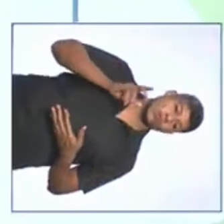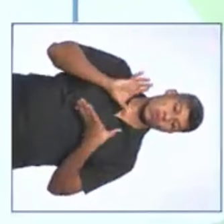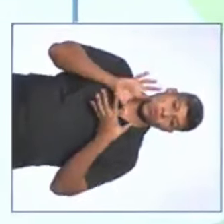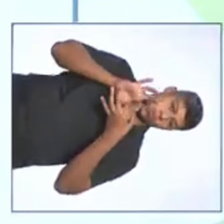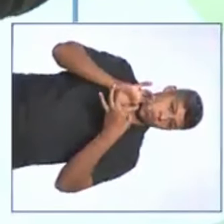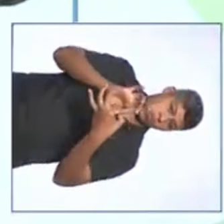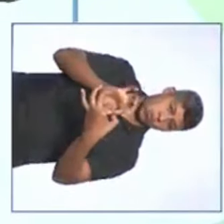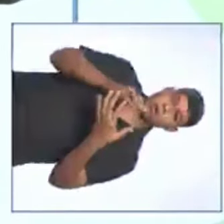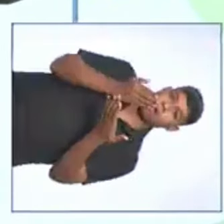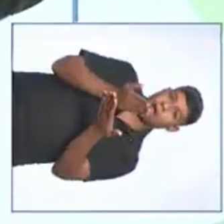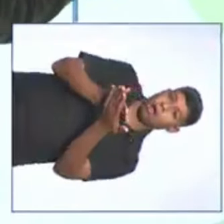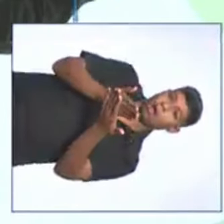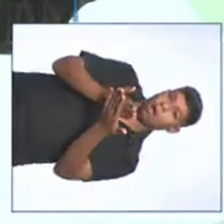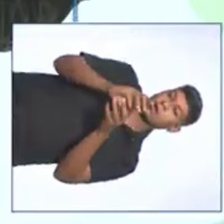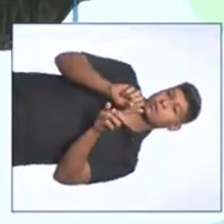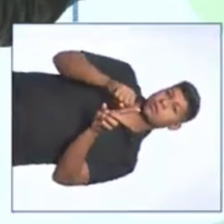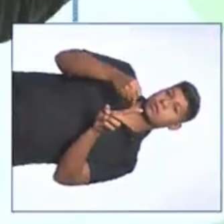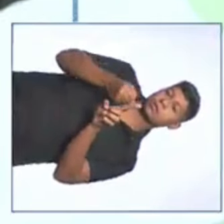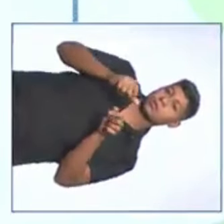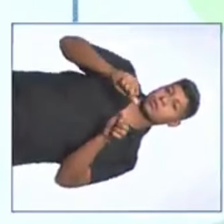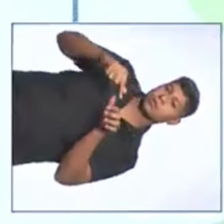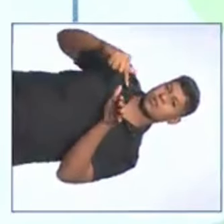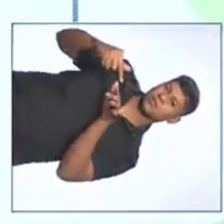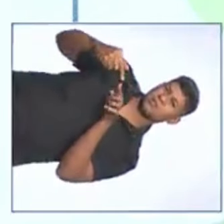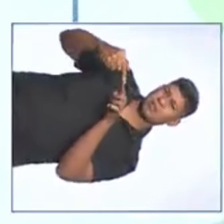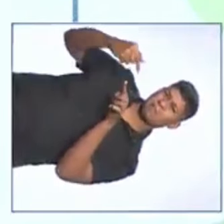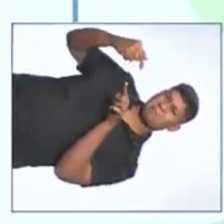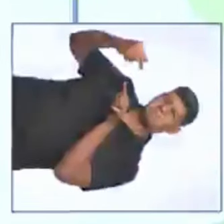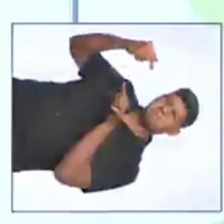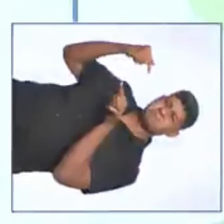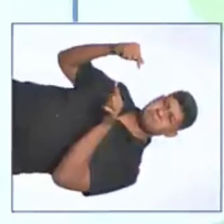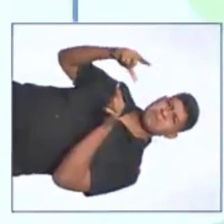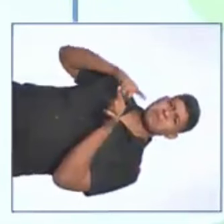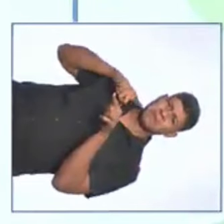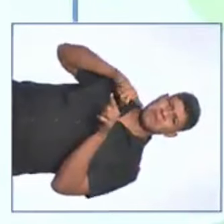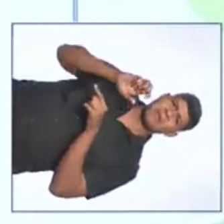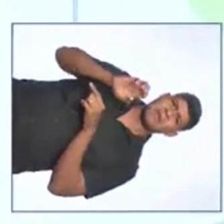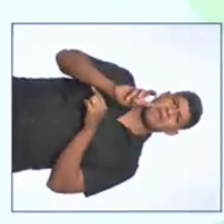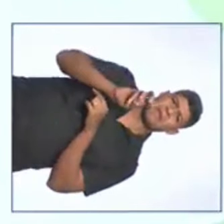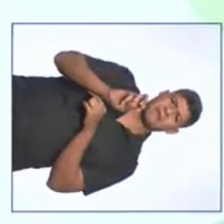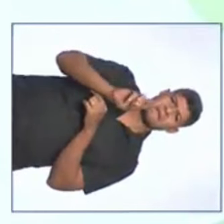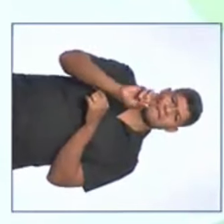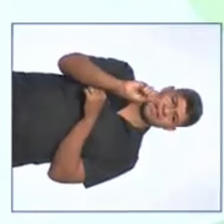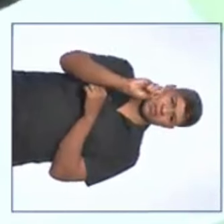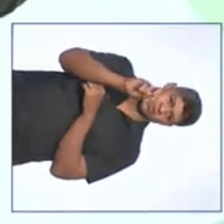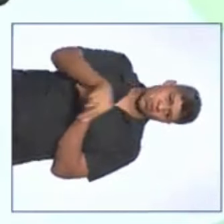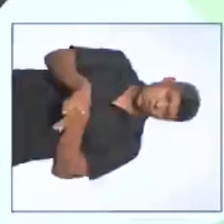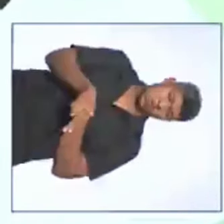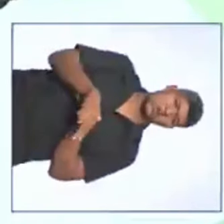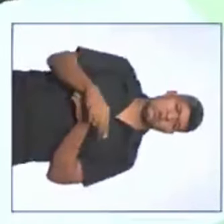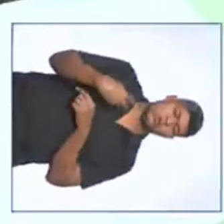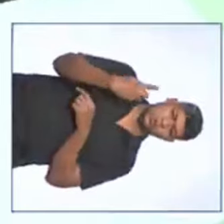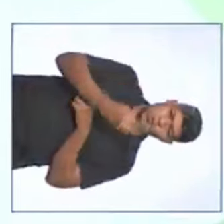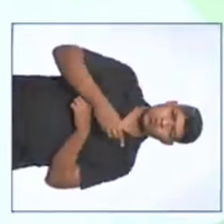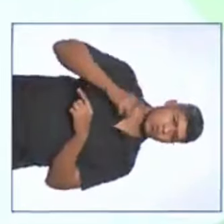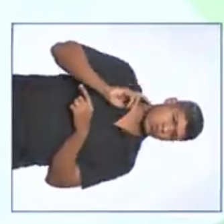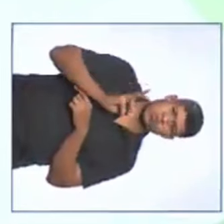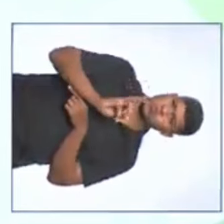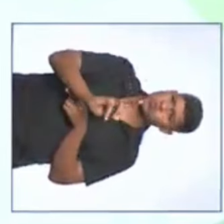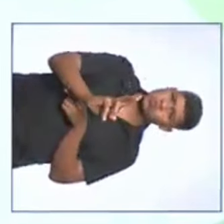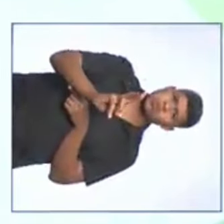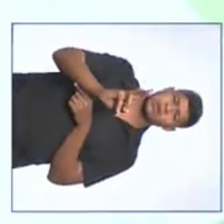verdade, as nossas aulas de Sociologia, que na semana retrasada vocês tiveram com o Emerson. Então a gente vai continuar a